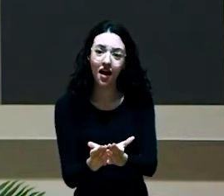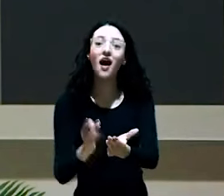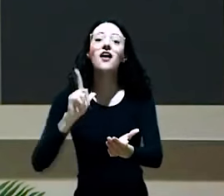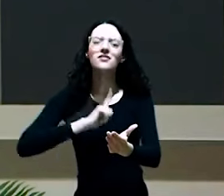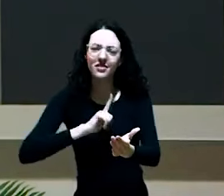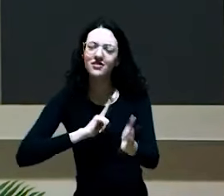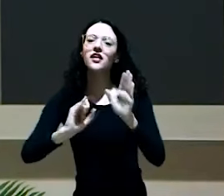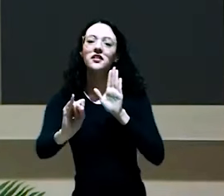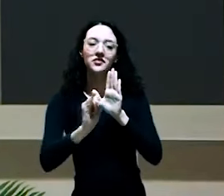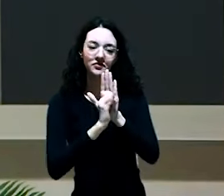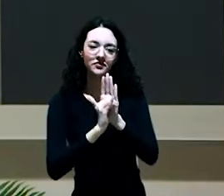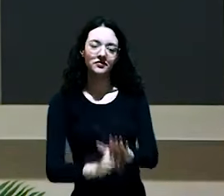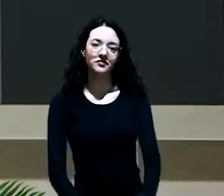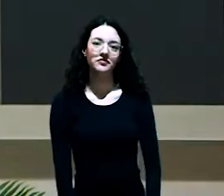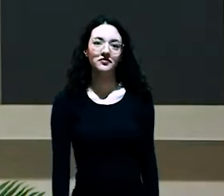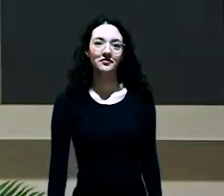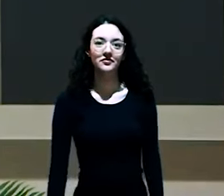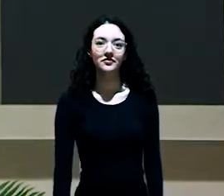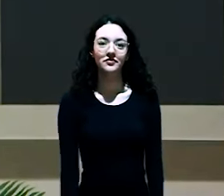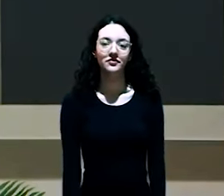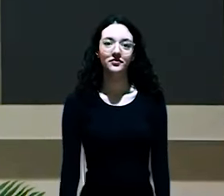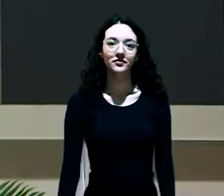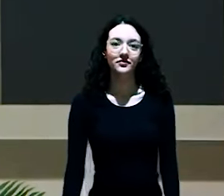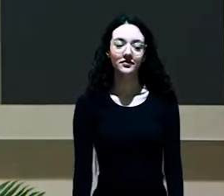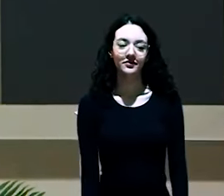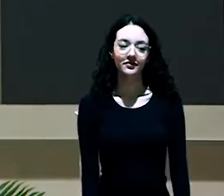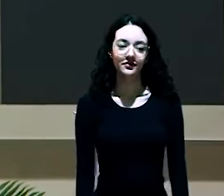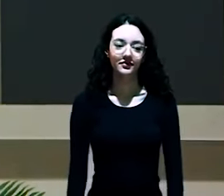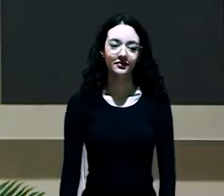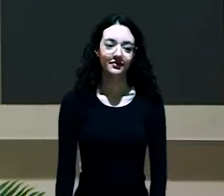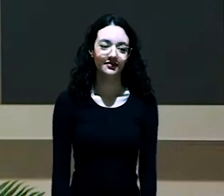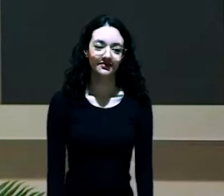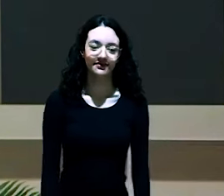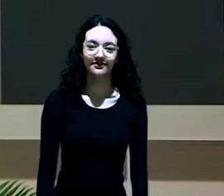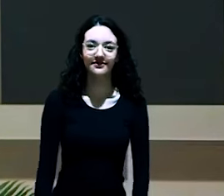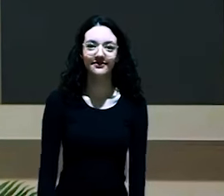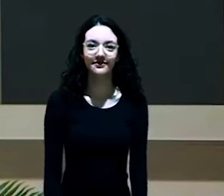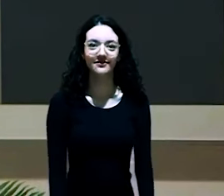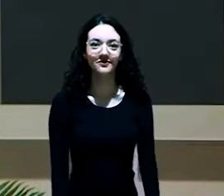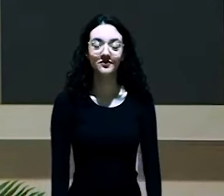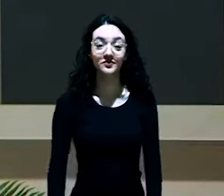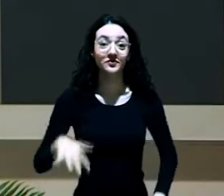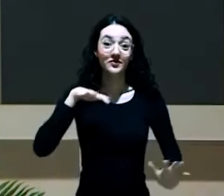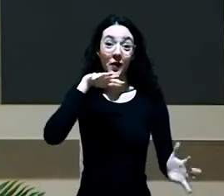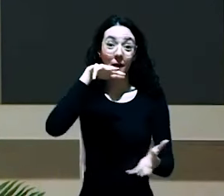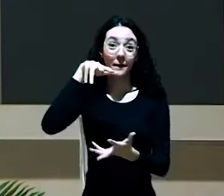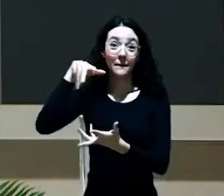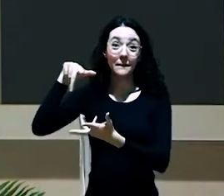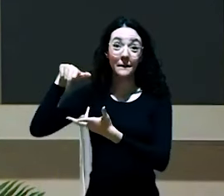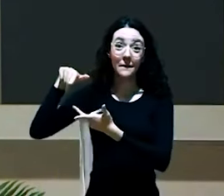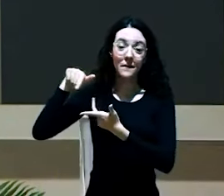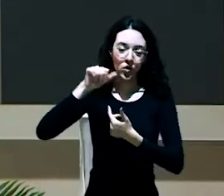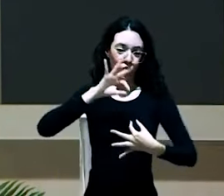identidade. E o mundo espiritual sabe quem